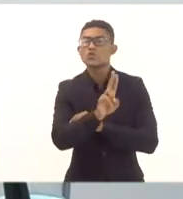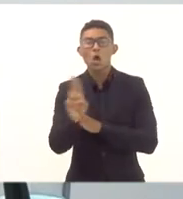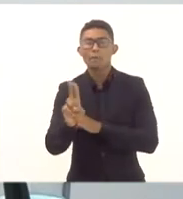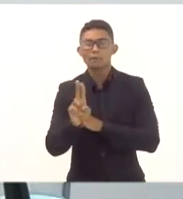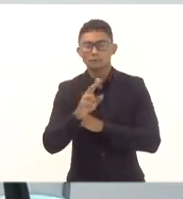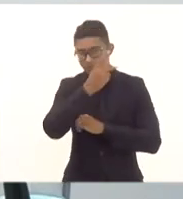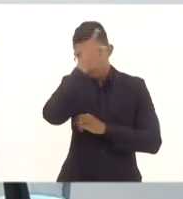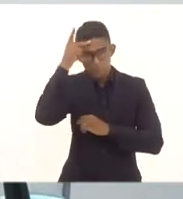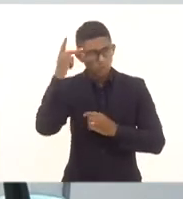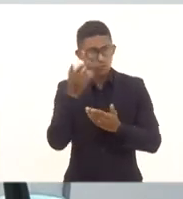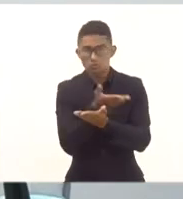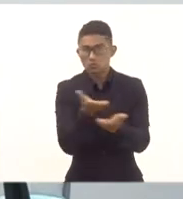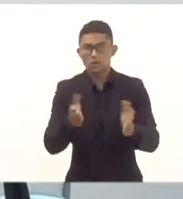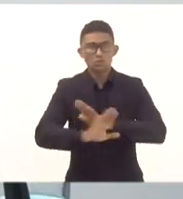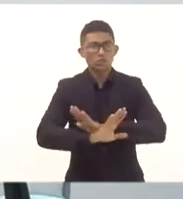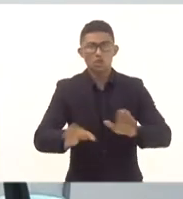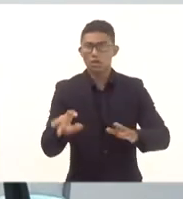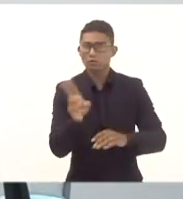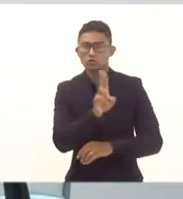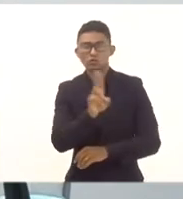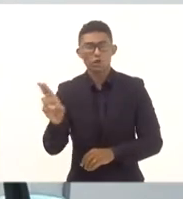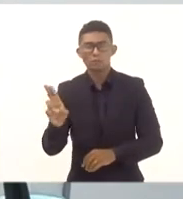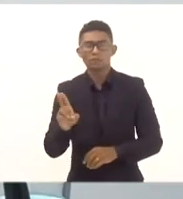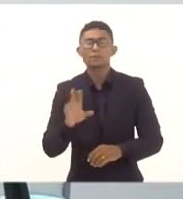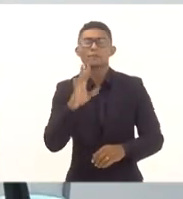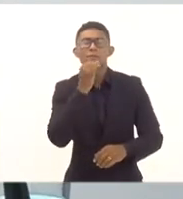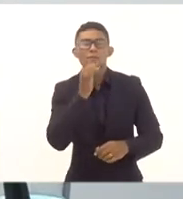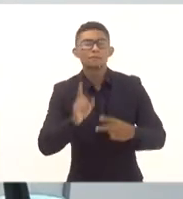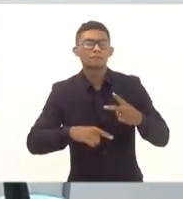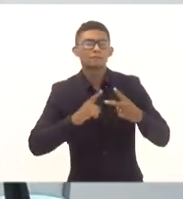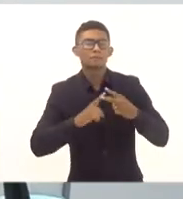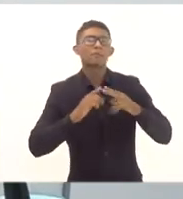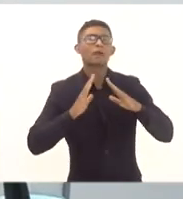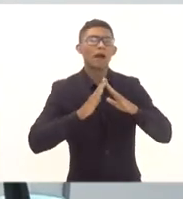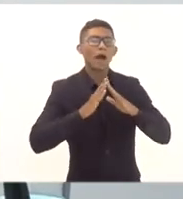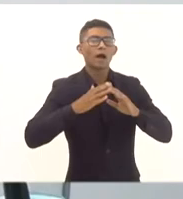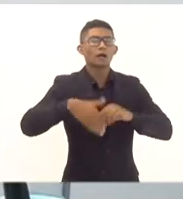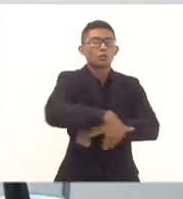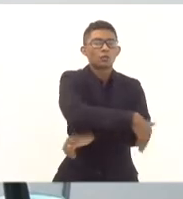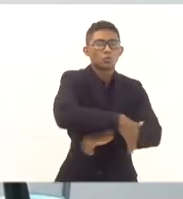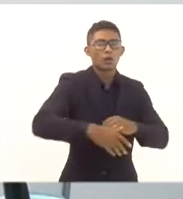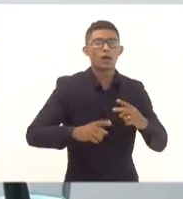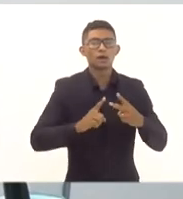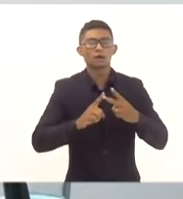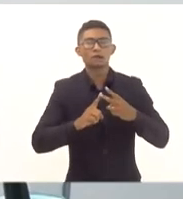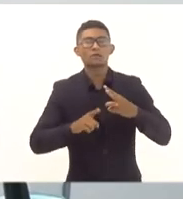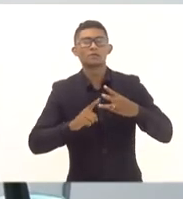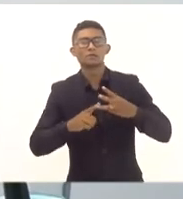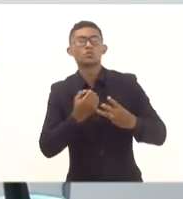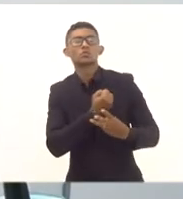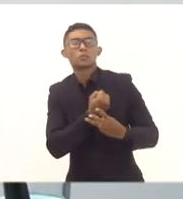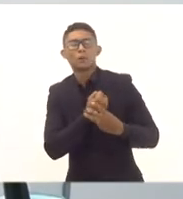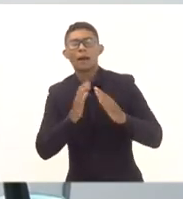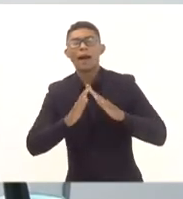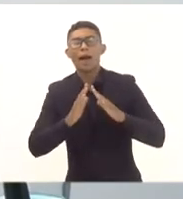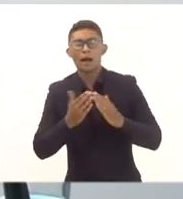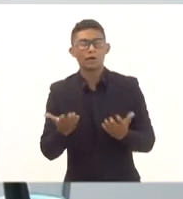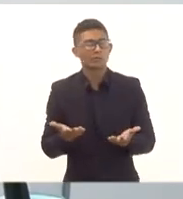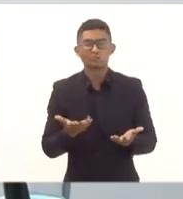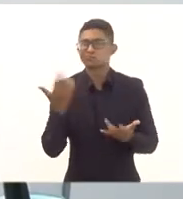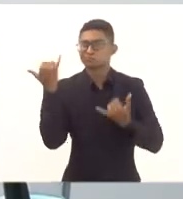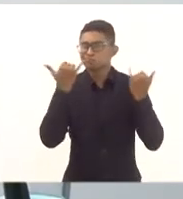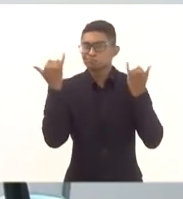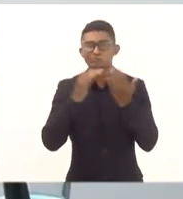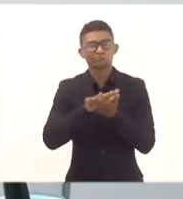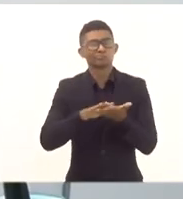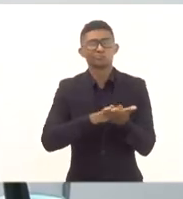informações que pudesse fazer com que os prefeito a Secretaria de Assistência Social chegassem até essas